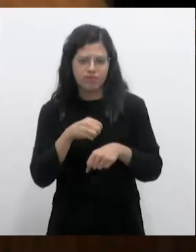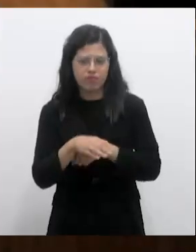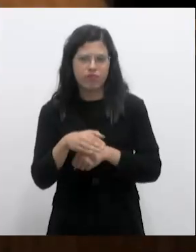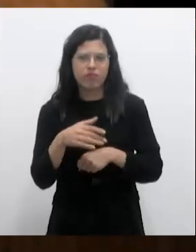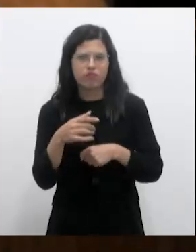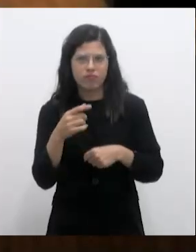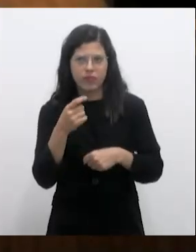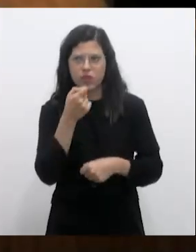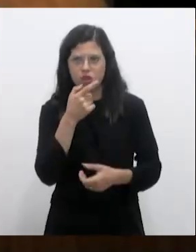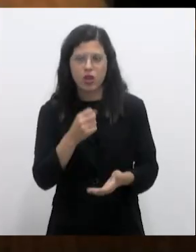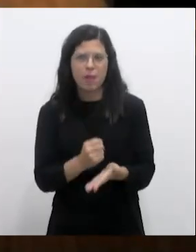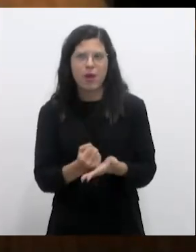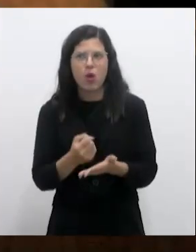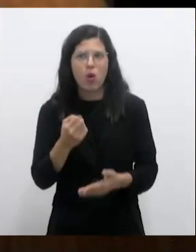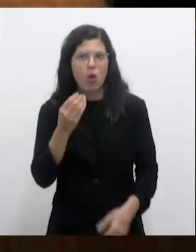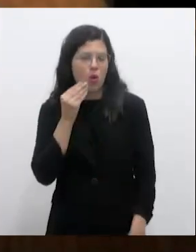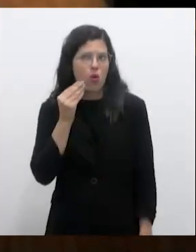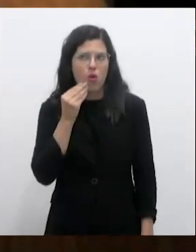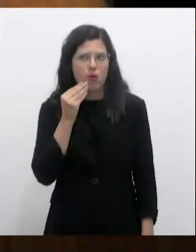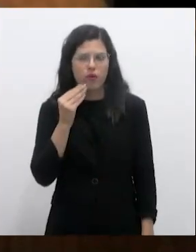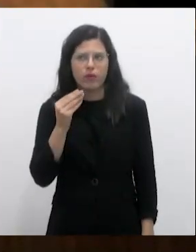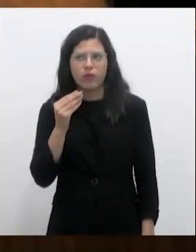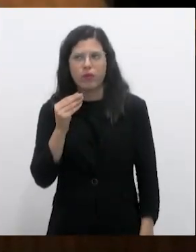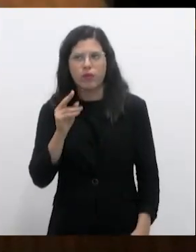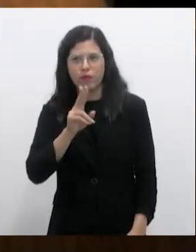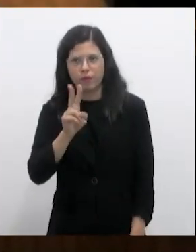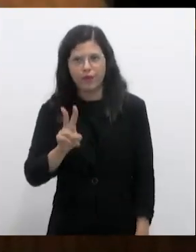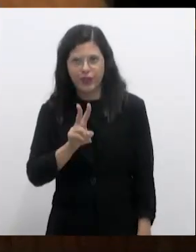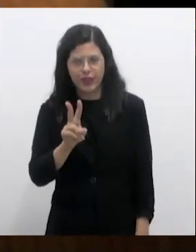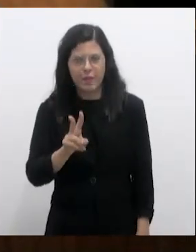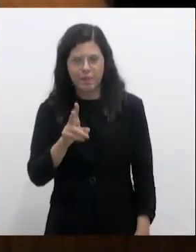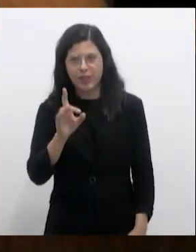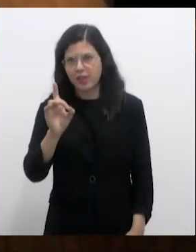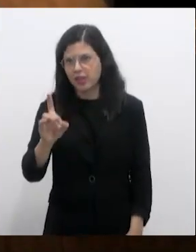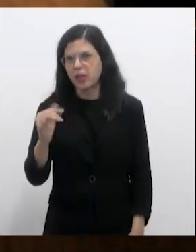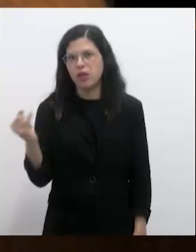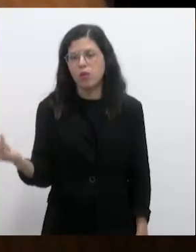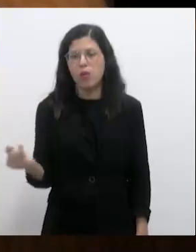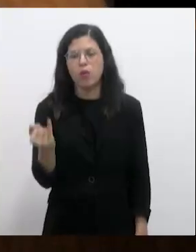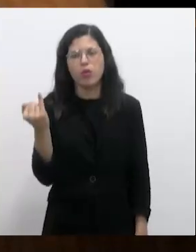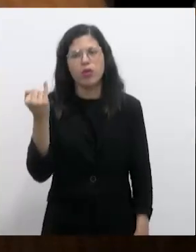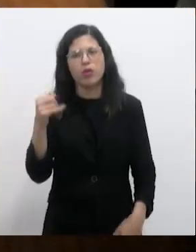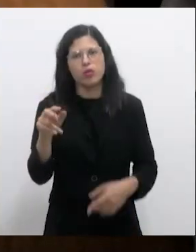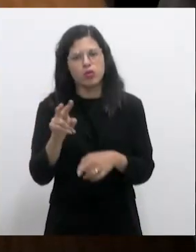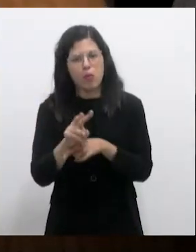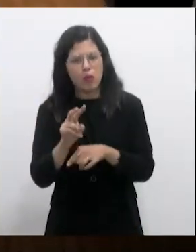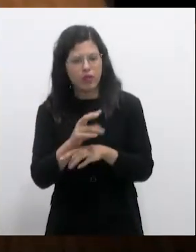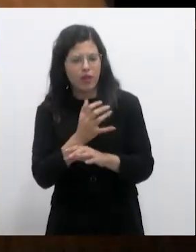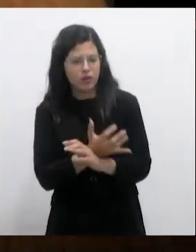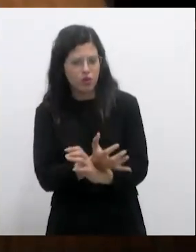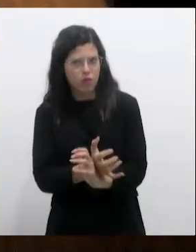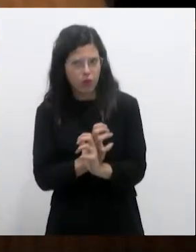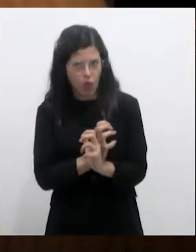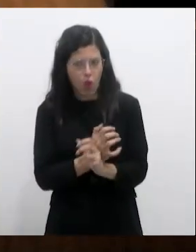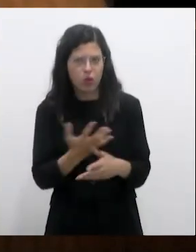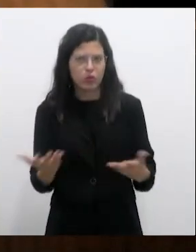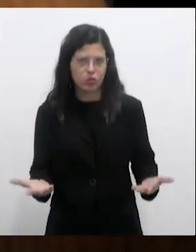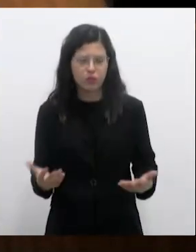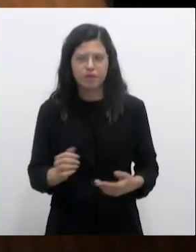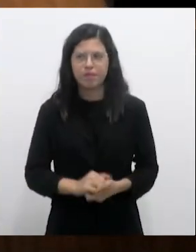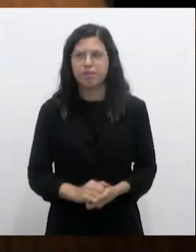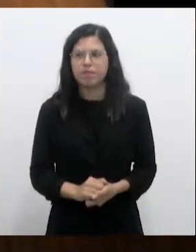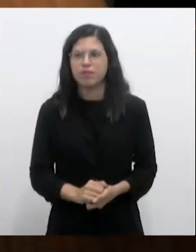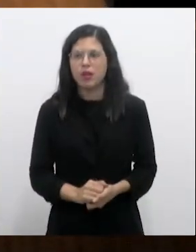a vitamina D é extremamente importante, porque protege os ossos, etc, etc. Então,